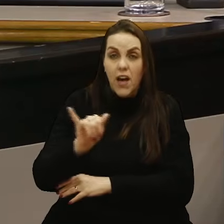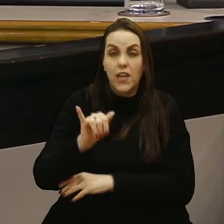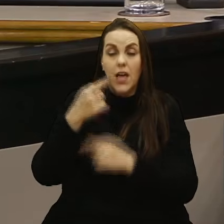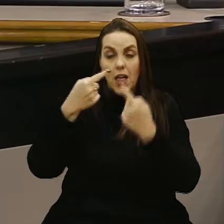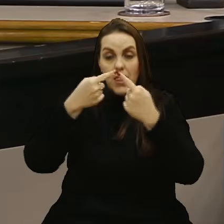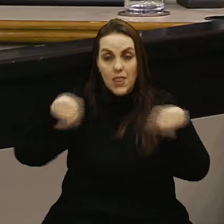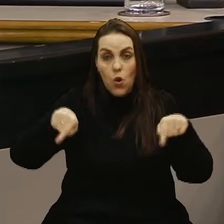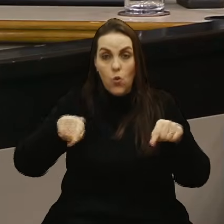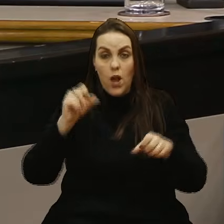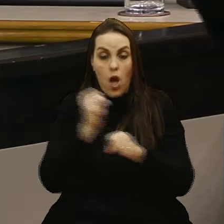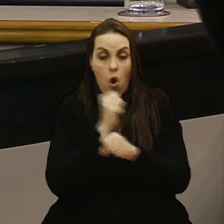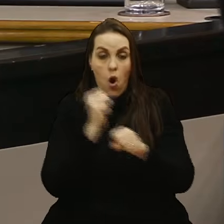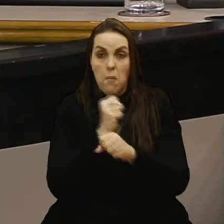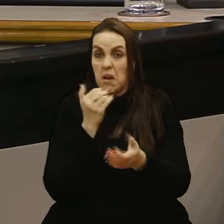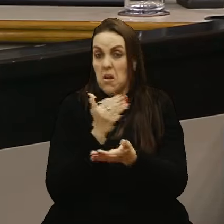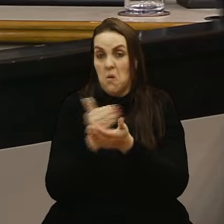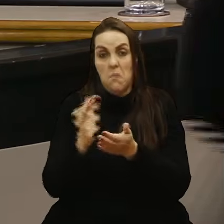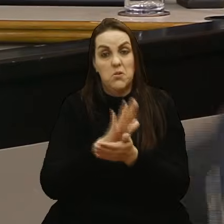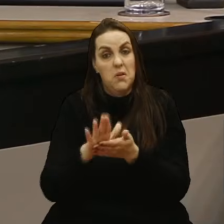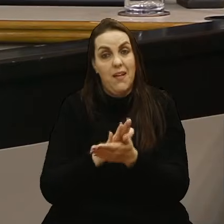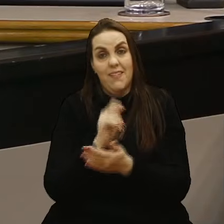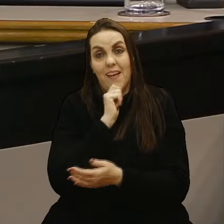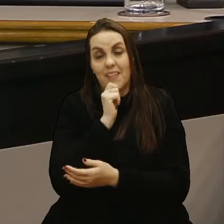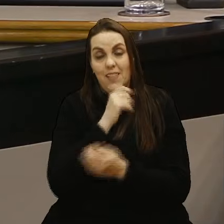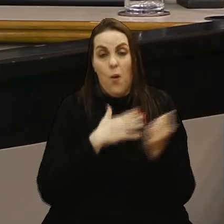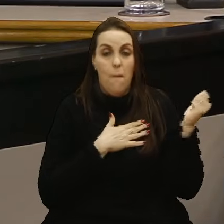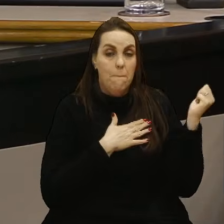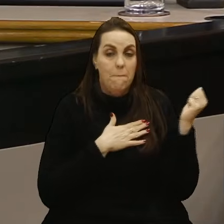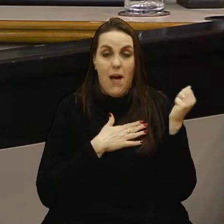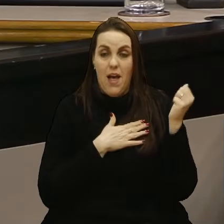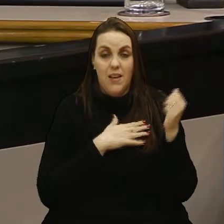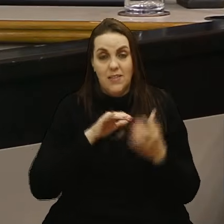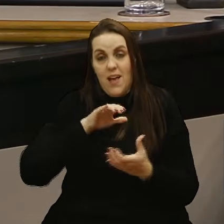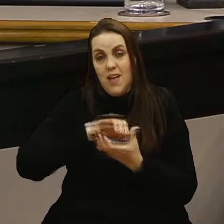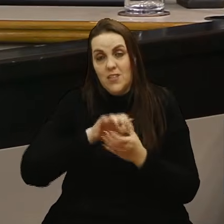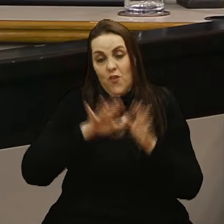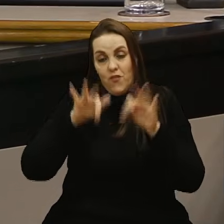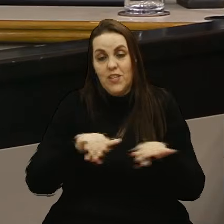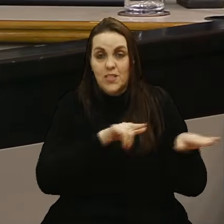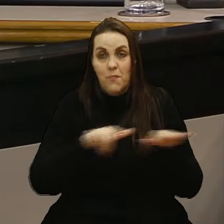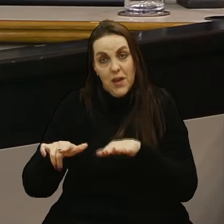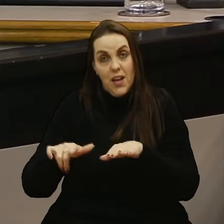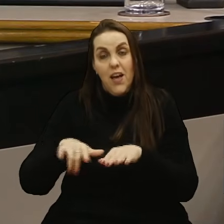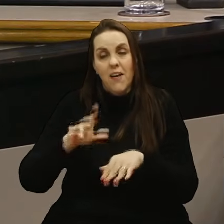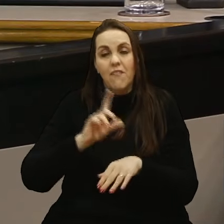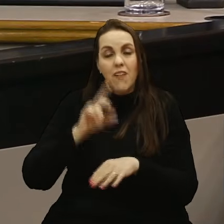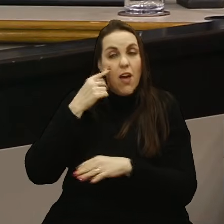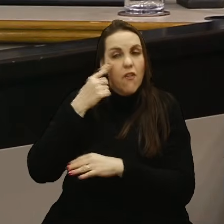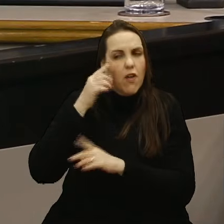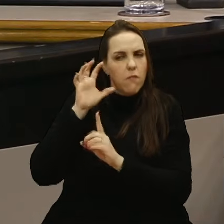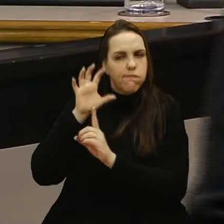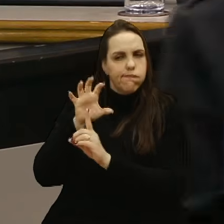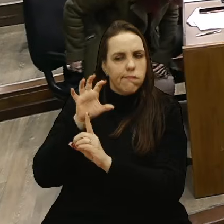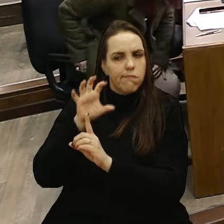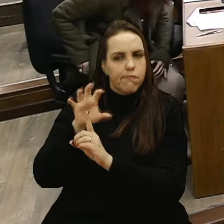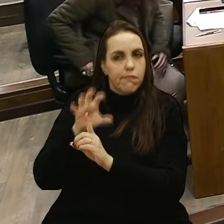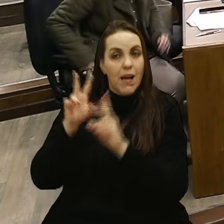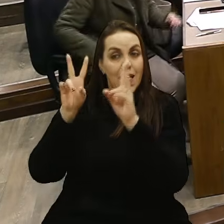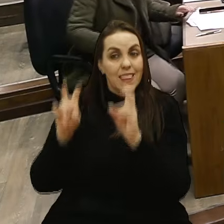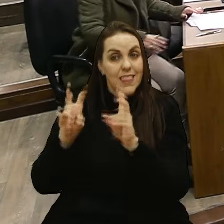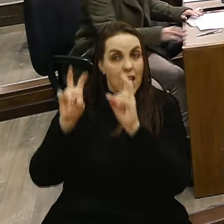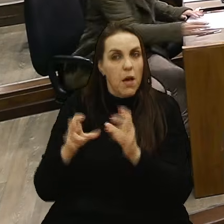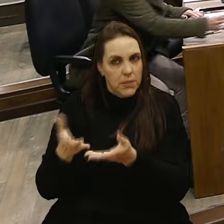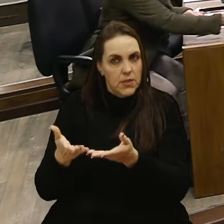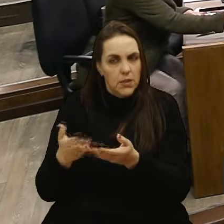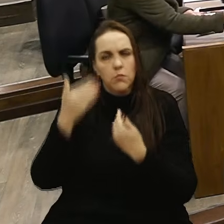de uma obra que ele nem começou, ou quando ele for em um baile de casal no final de semana, ele vai ouvir a população apertando ele sobre esses temas, que são caros, né? Então,